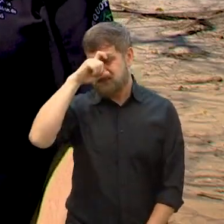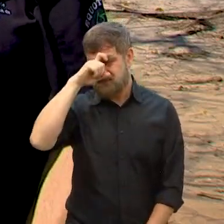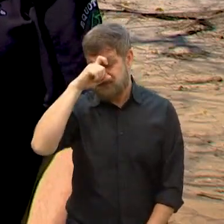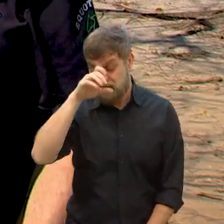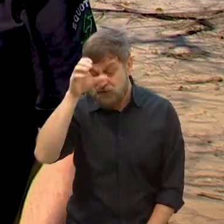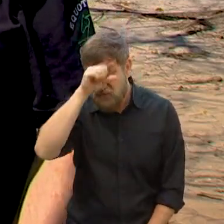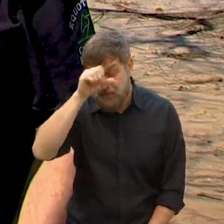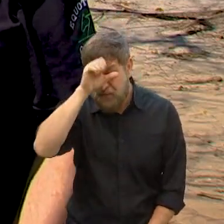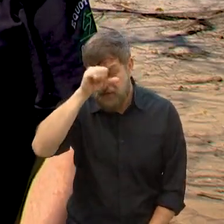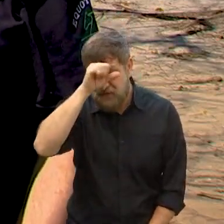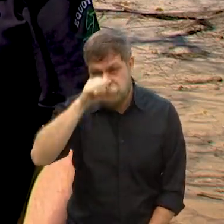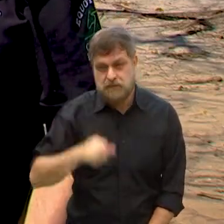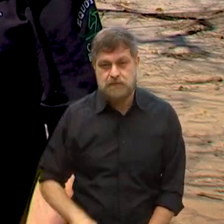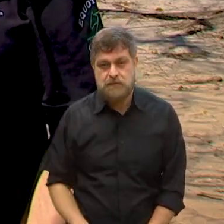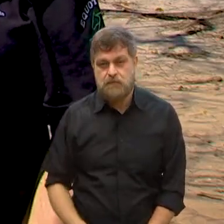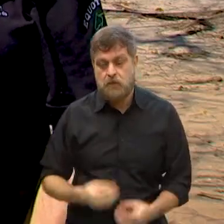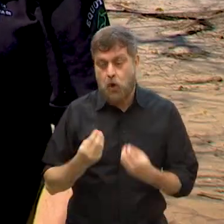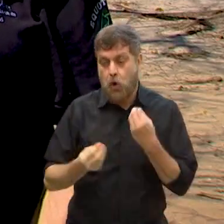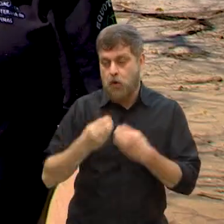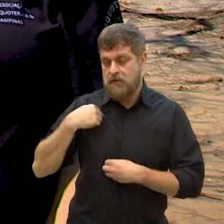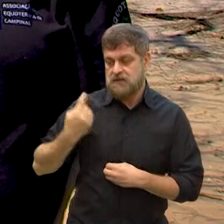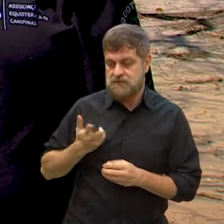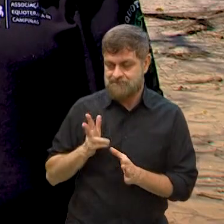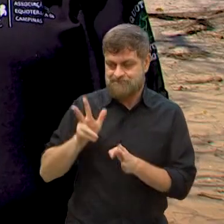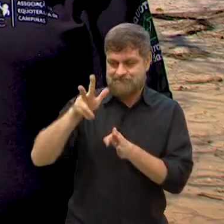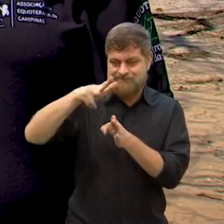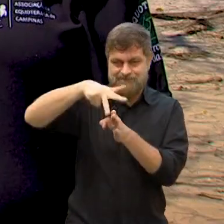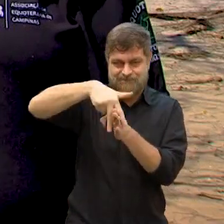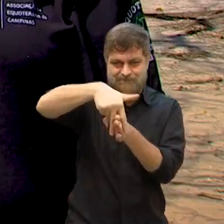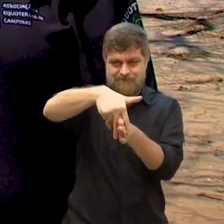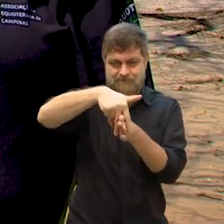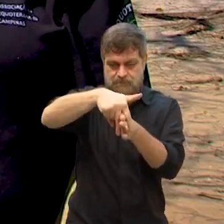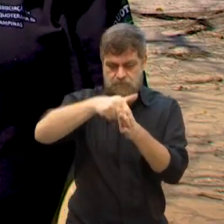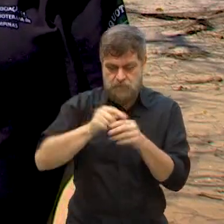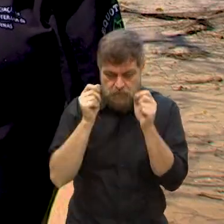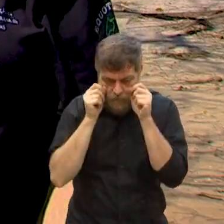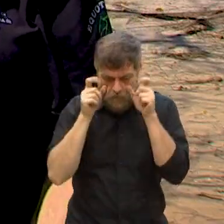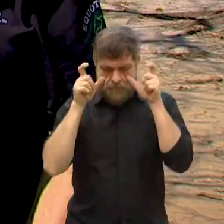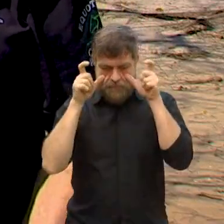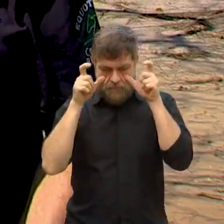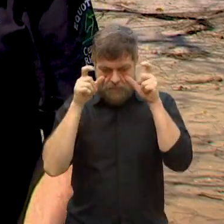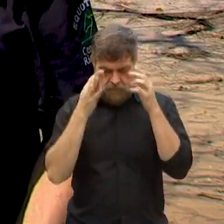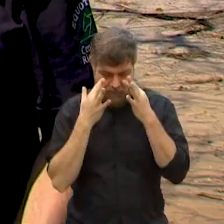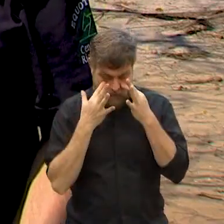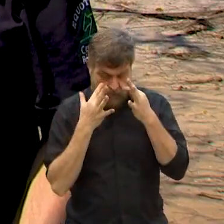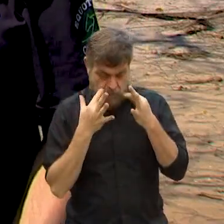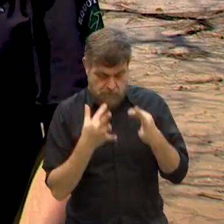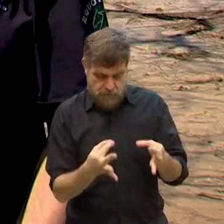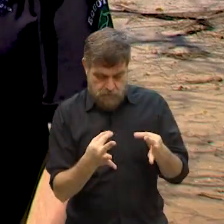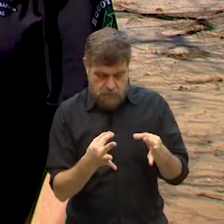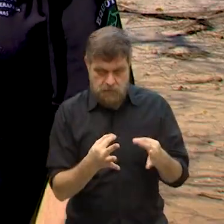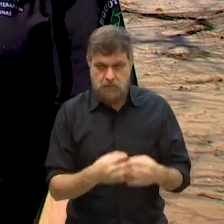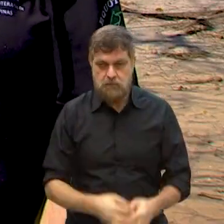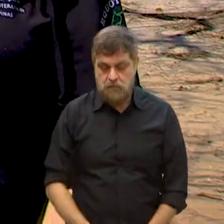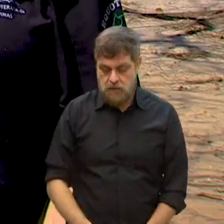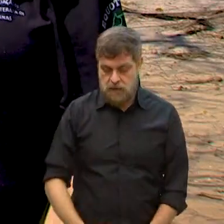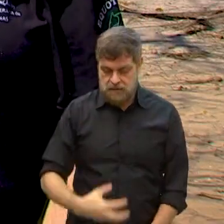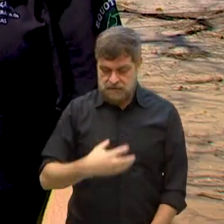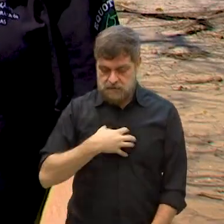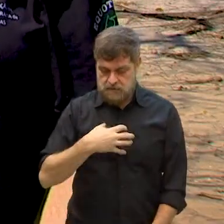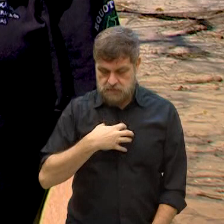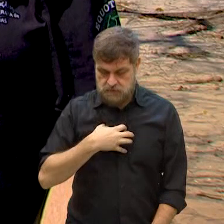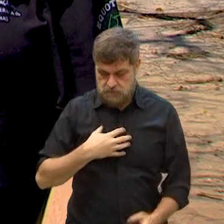com muita dificuldade no aprendizado. Então, para você estar montado, eu estou despertando a sua atenção e concentração. Eu